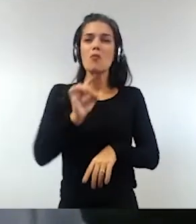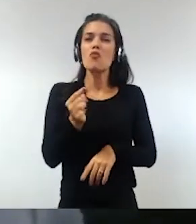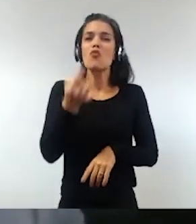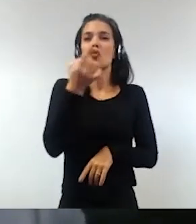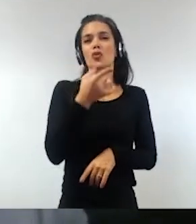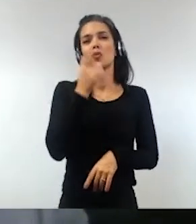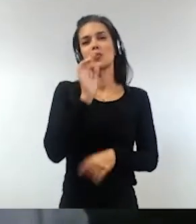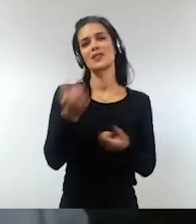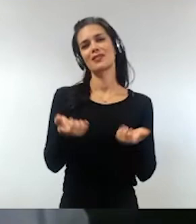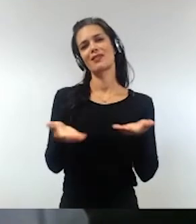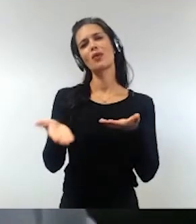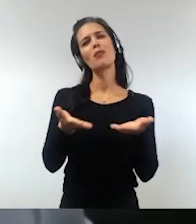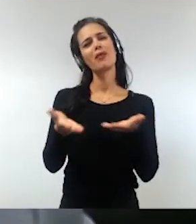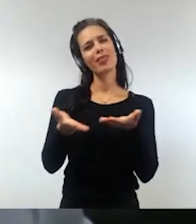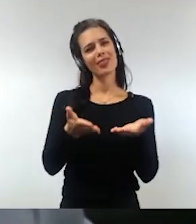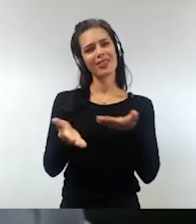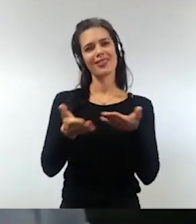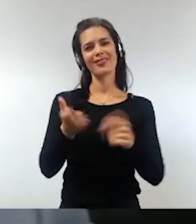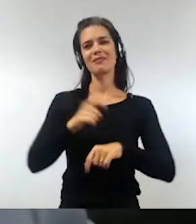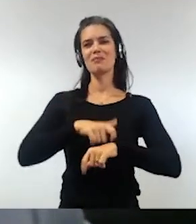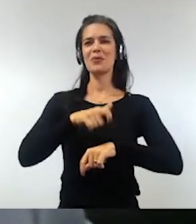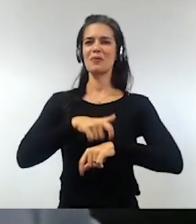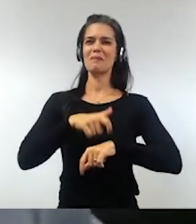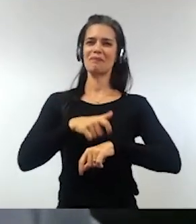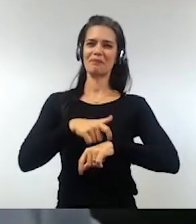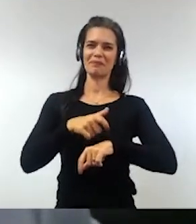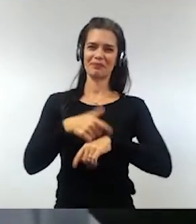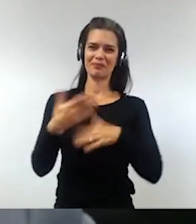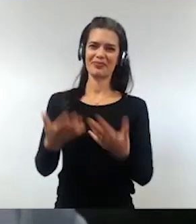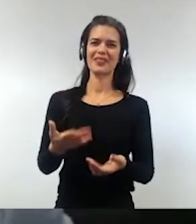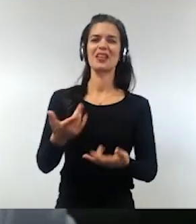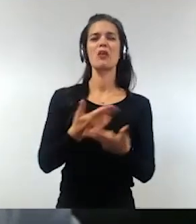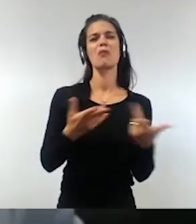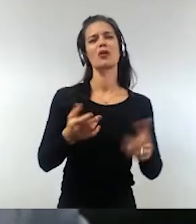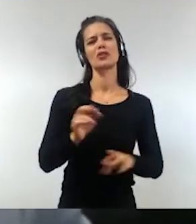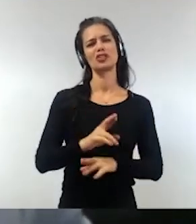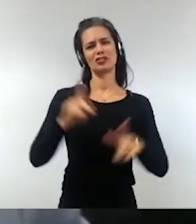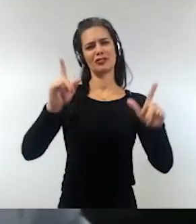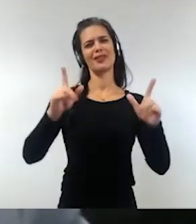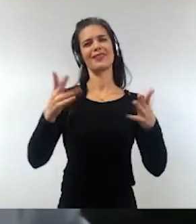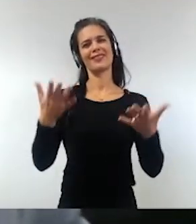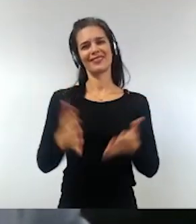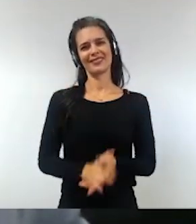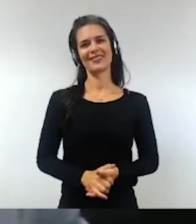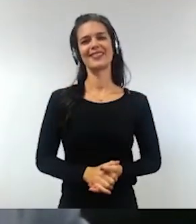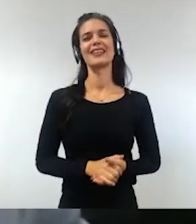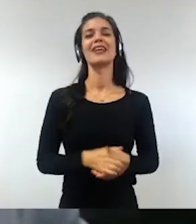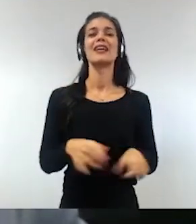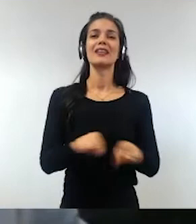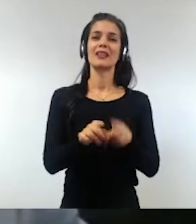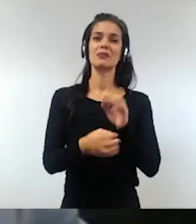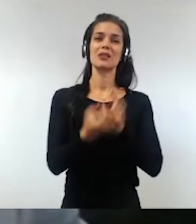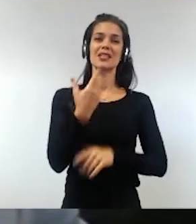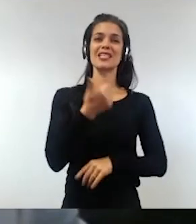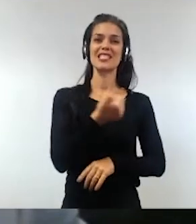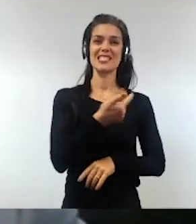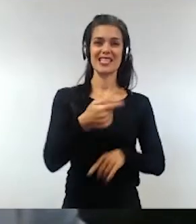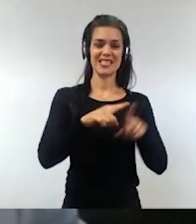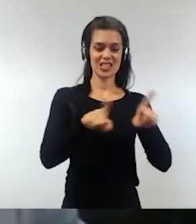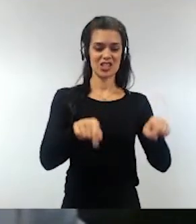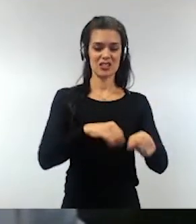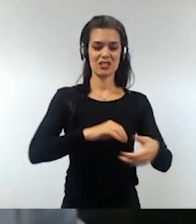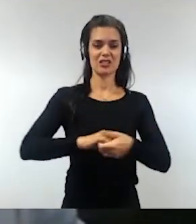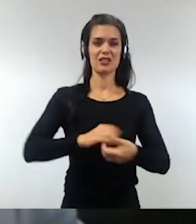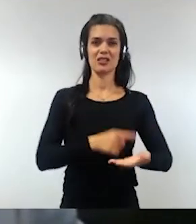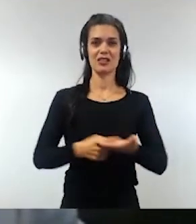uma assistência momentânea. Então, isso aqui é uma coisa diferenciada. Bom, a gente também criou 17 salas para a conciliação